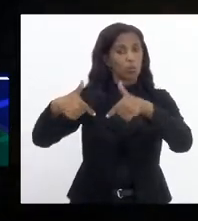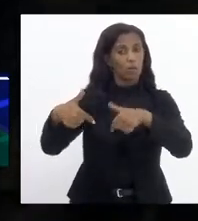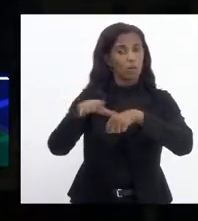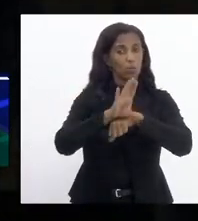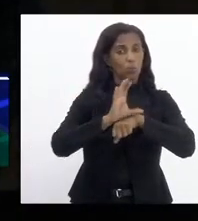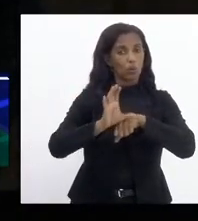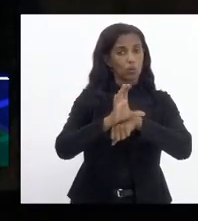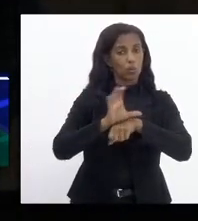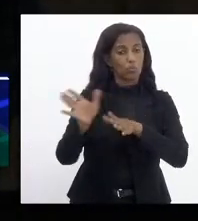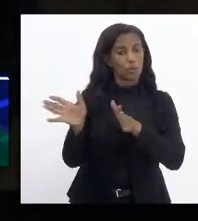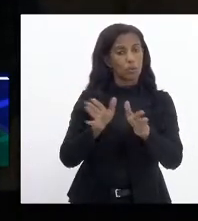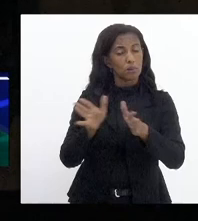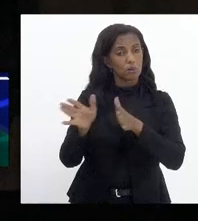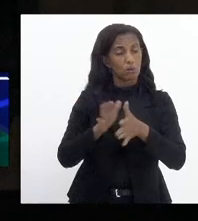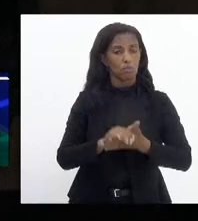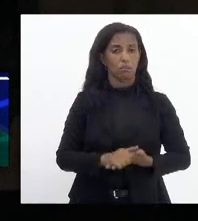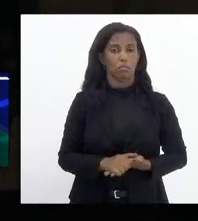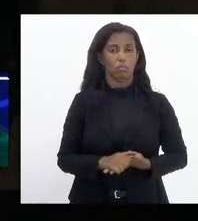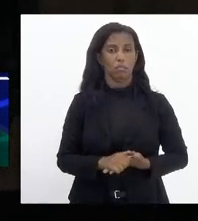constitucionais transitórias.